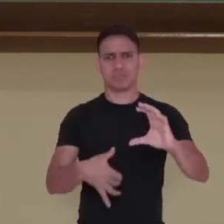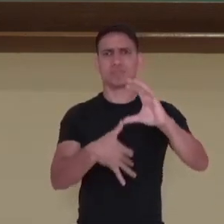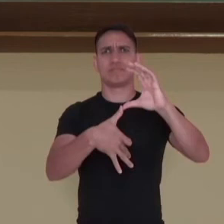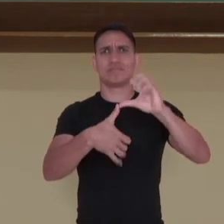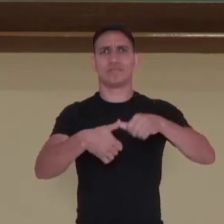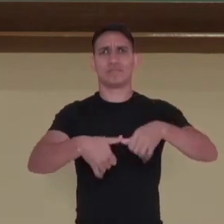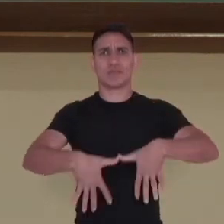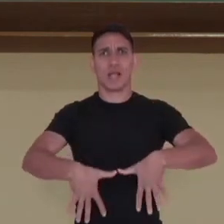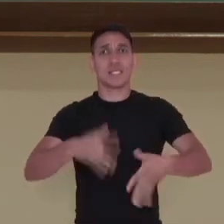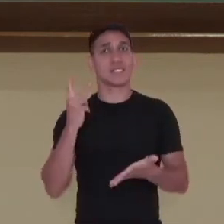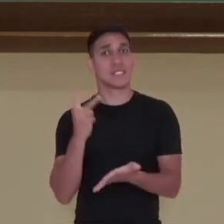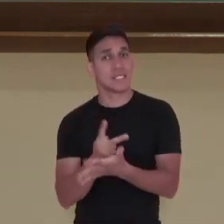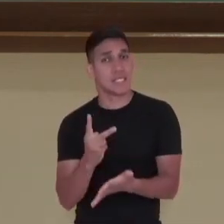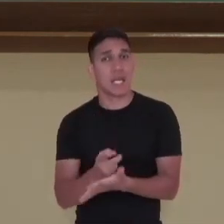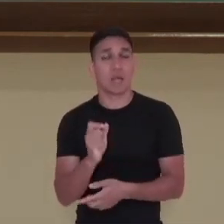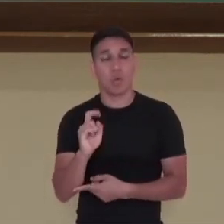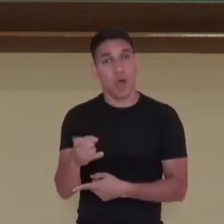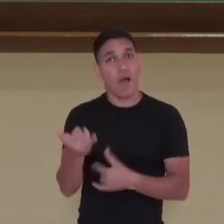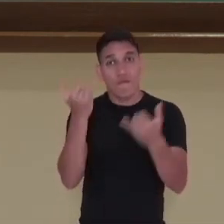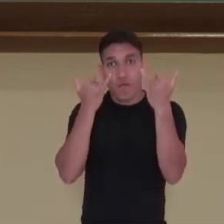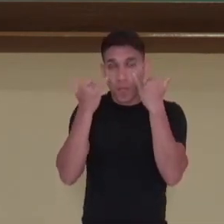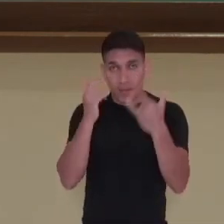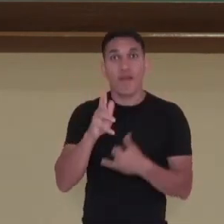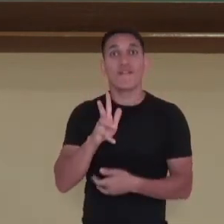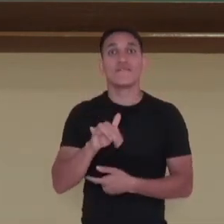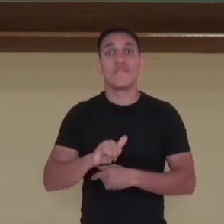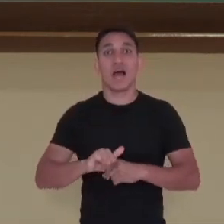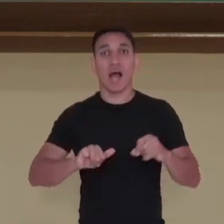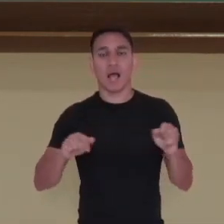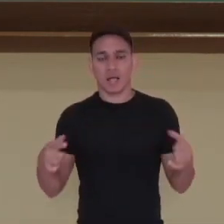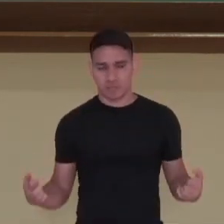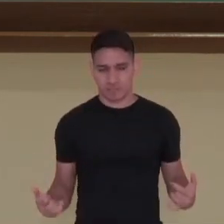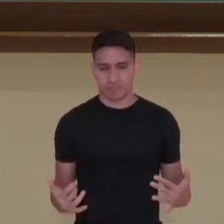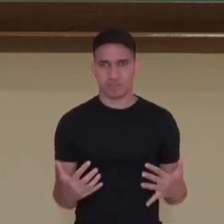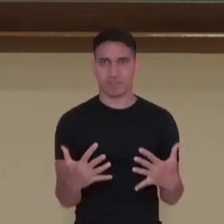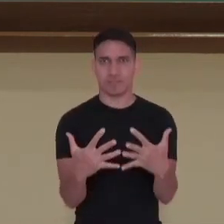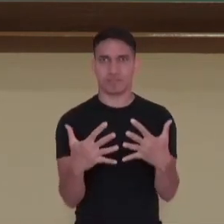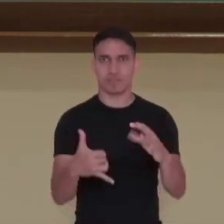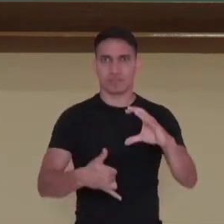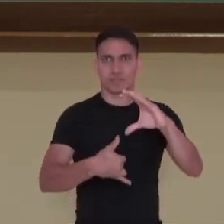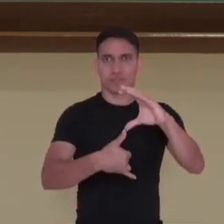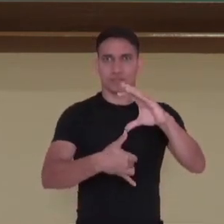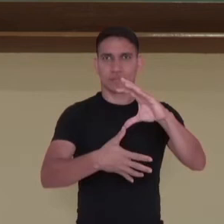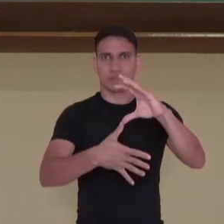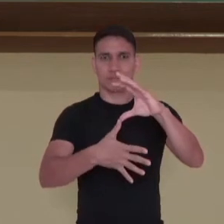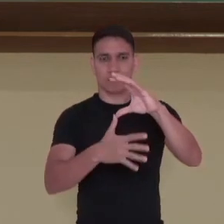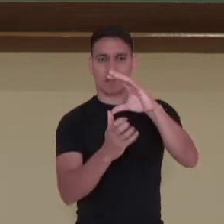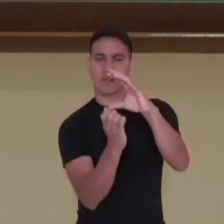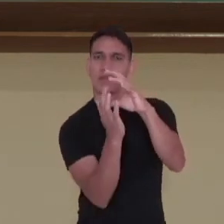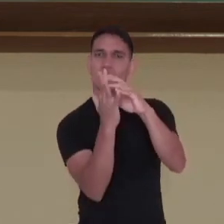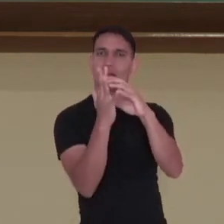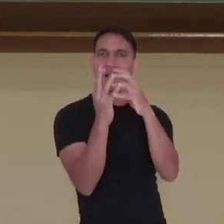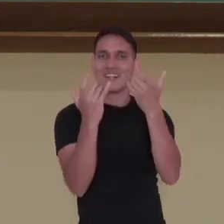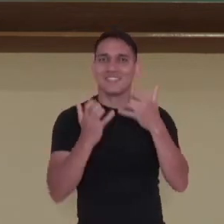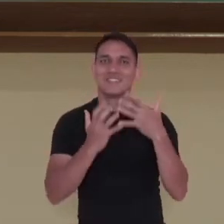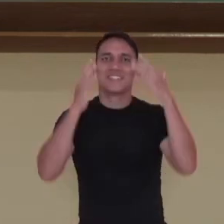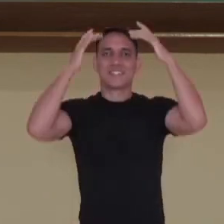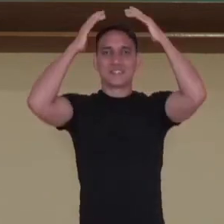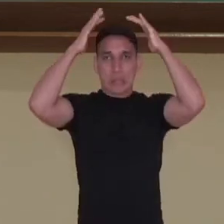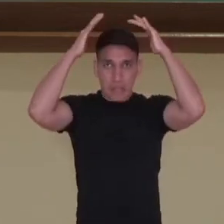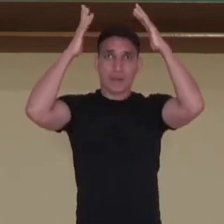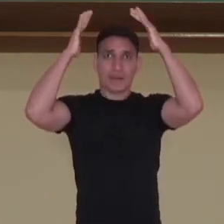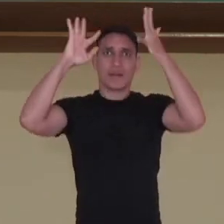Então, sempre essa informação vai ser levada, carregada pelo sistema nervoso periférico, pelos